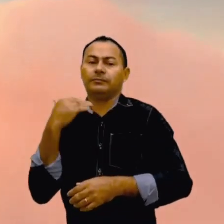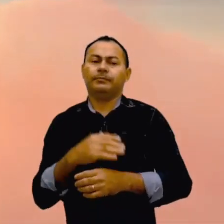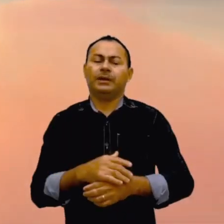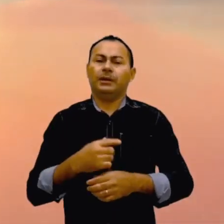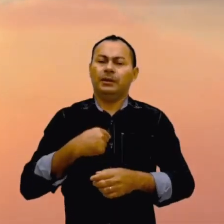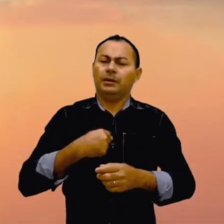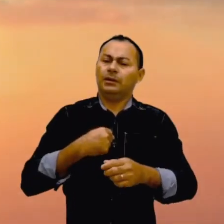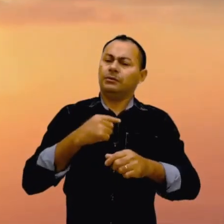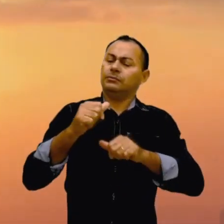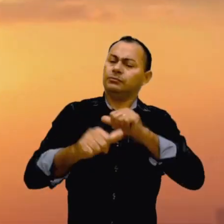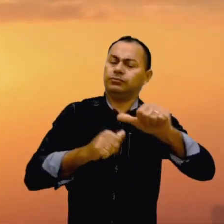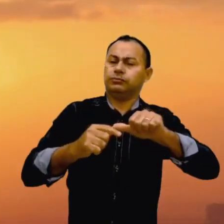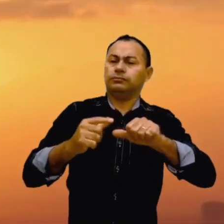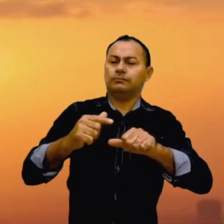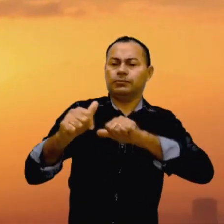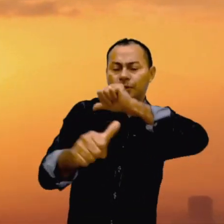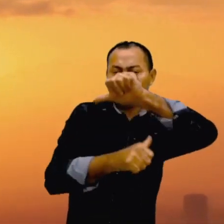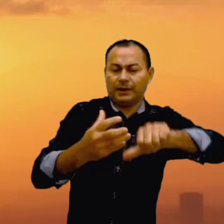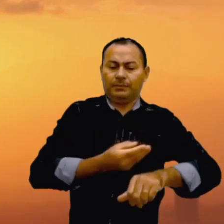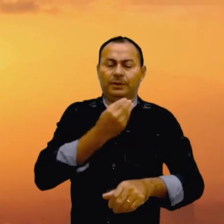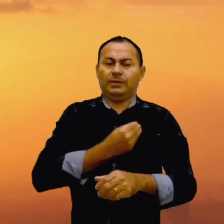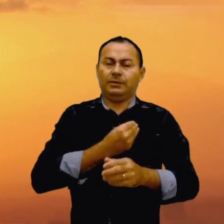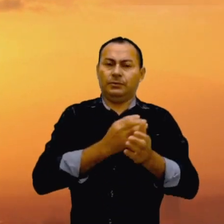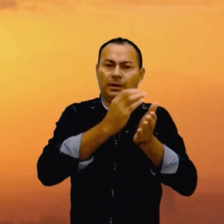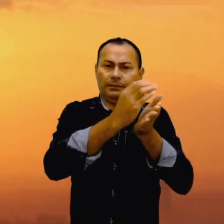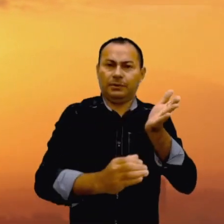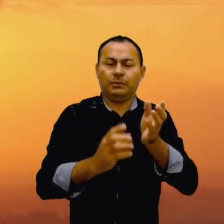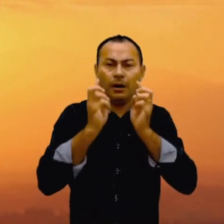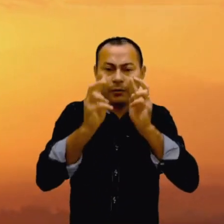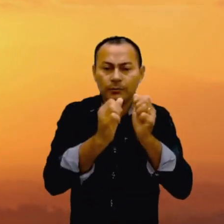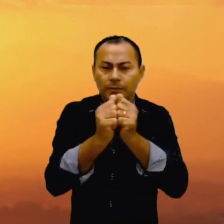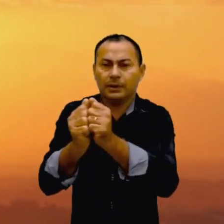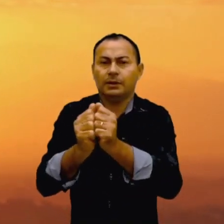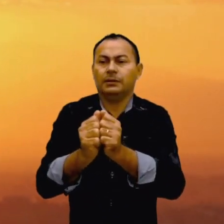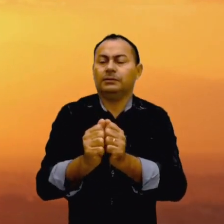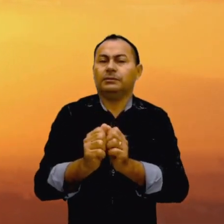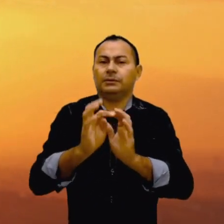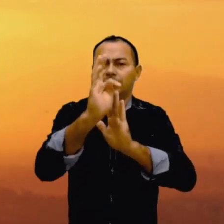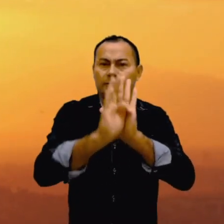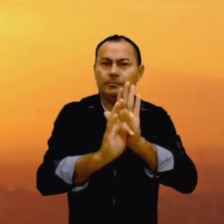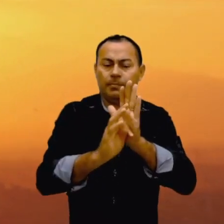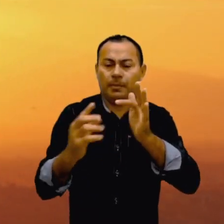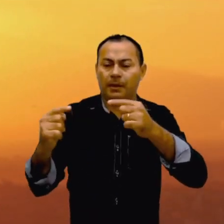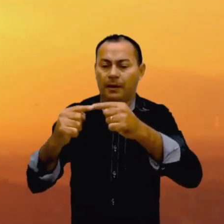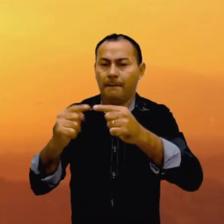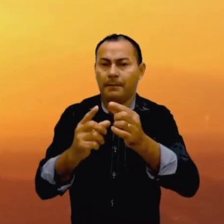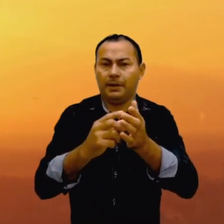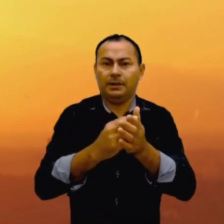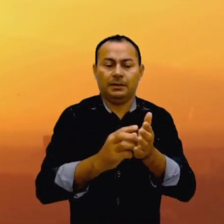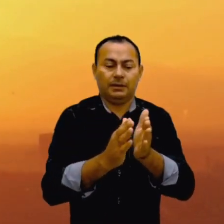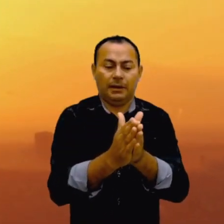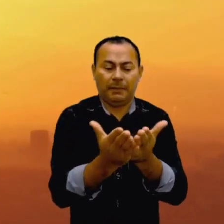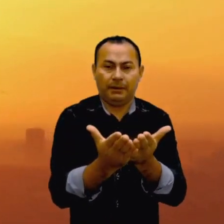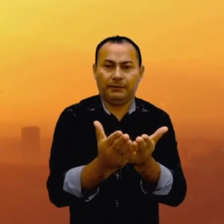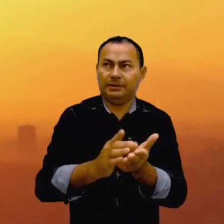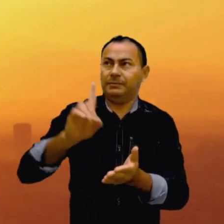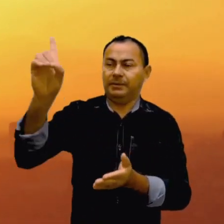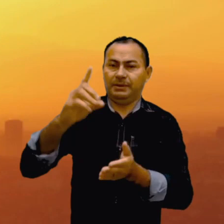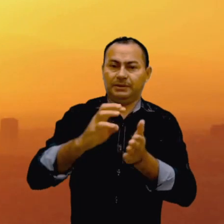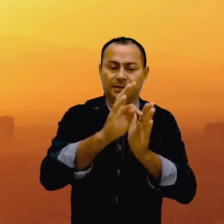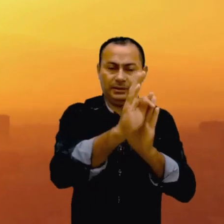tenho sido edificado por esses capítulos. Acompanhe comigo mais um texto de C.S. Lewis, parafraseando esta passagem